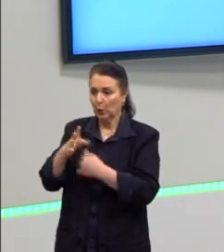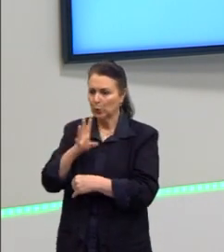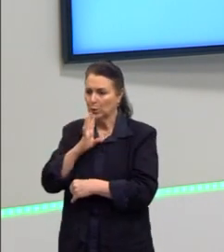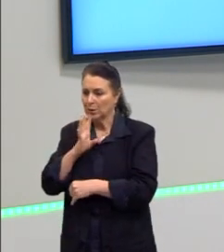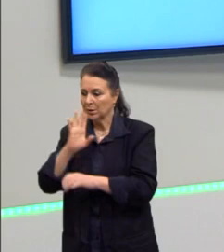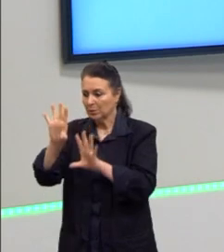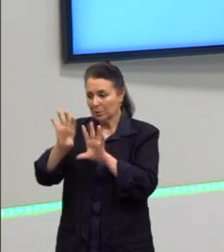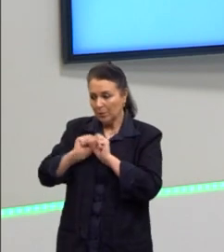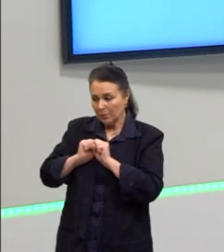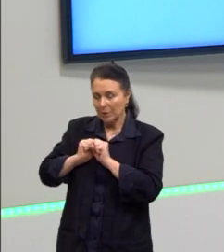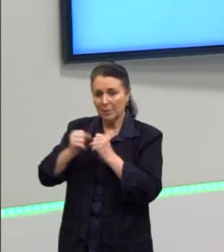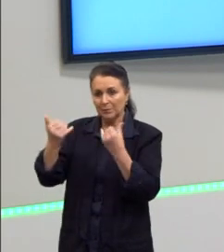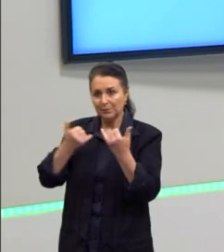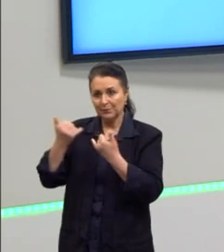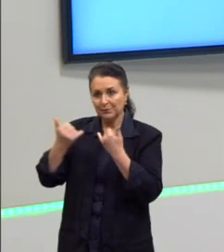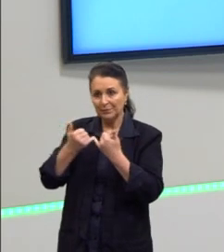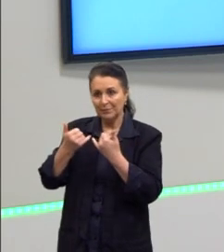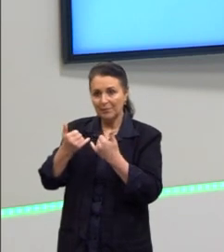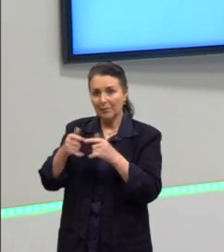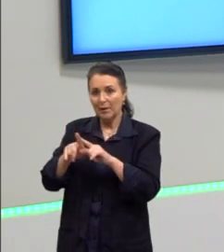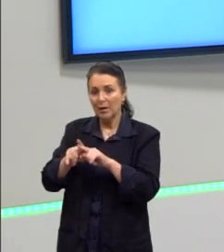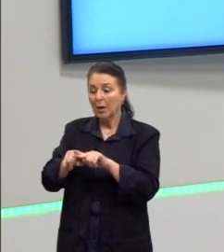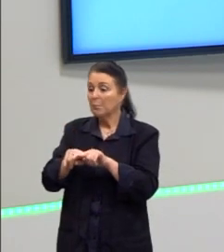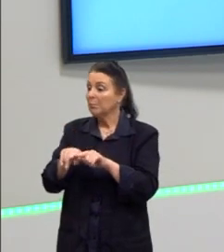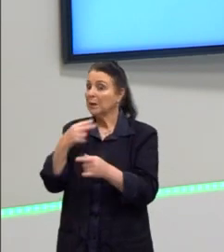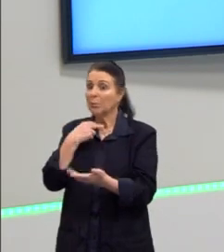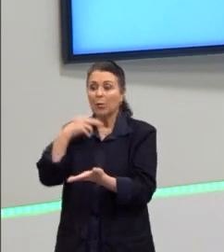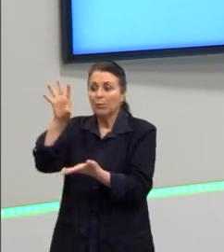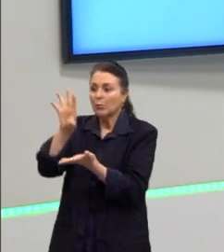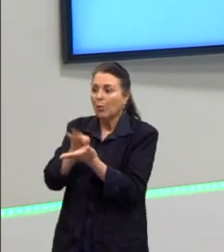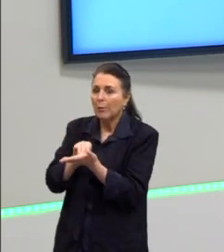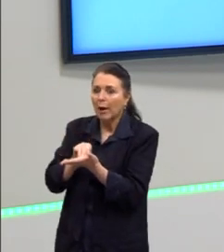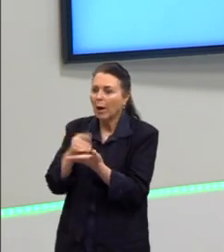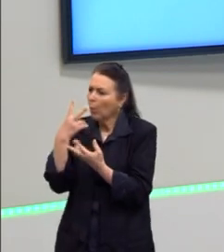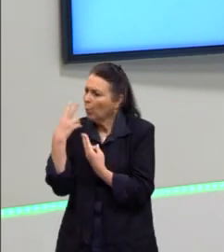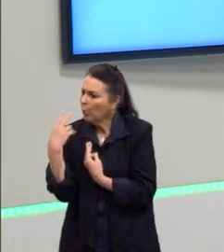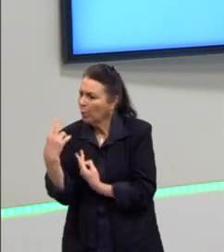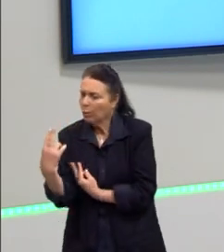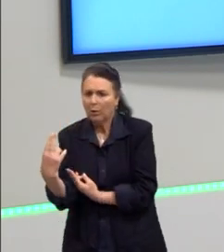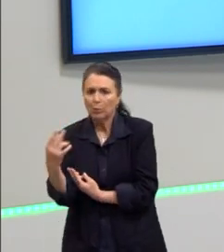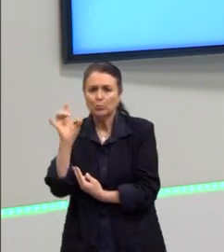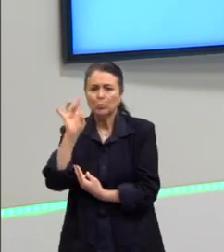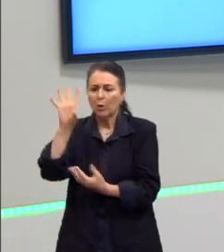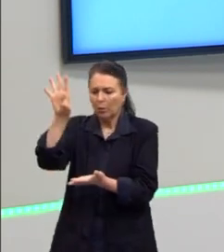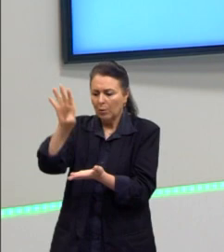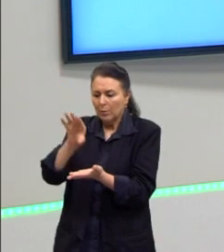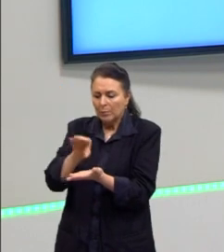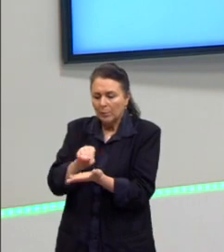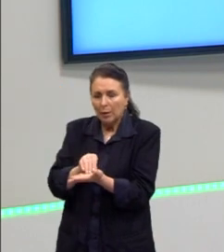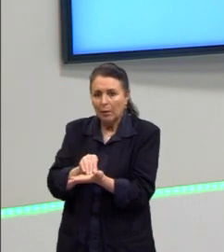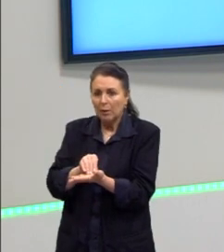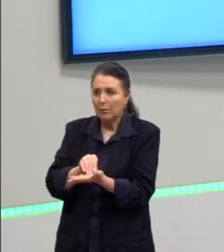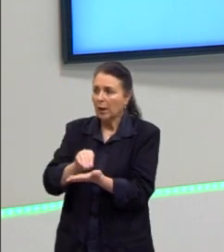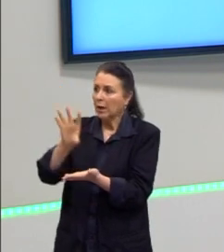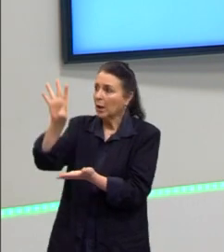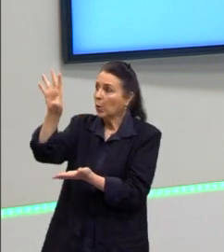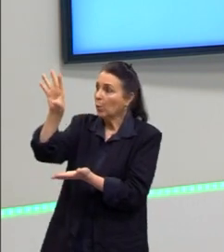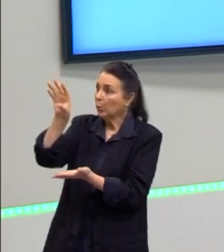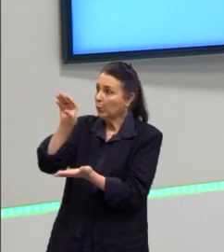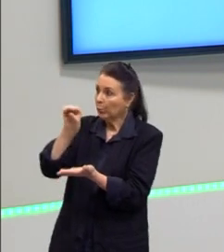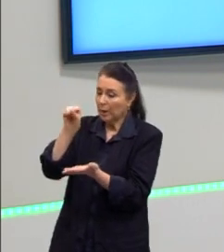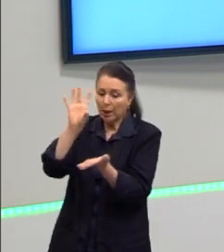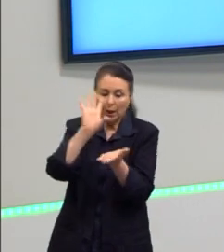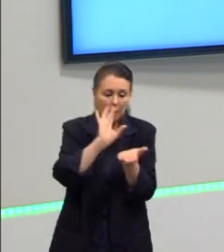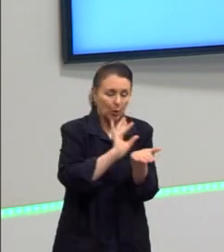apropriar-se dela mas sem copiar sem simplesmente e meramente copiar pegar lá o pedacinho e colar exatamente igual não